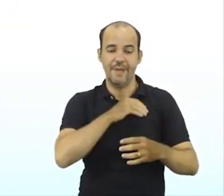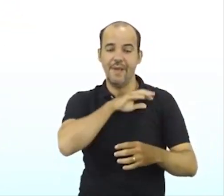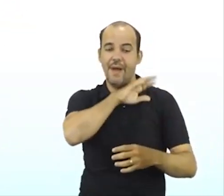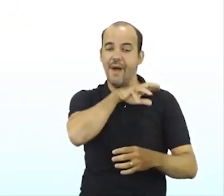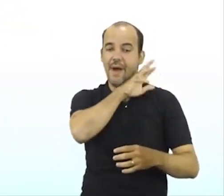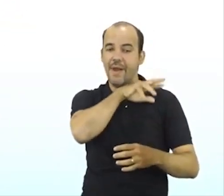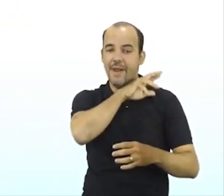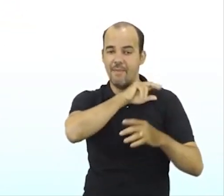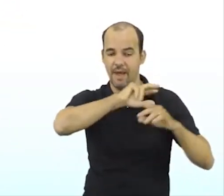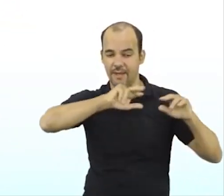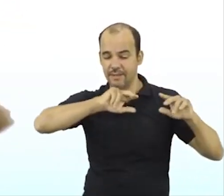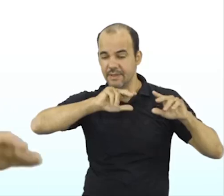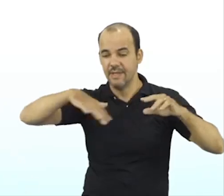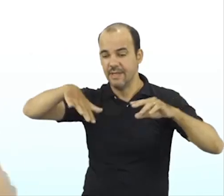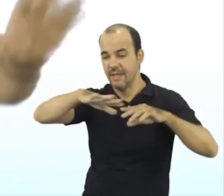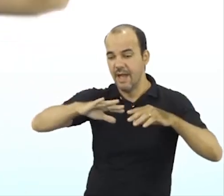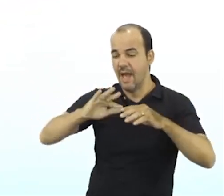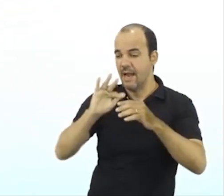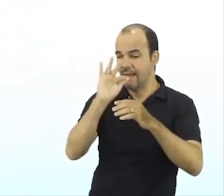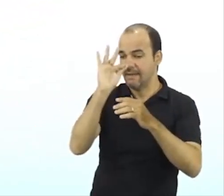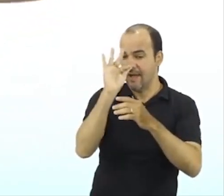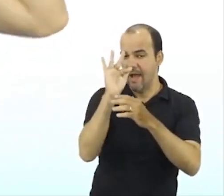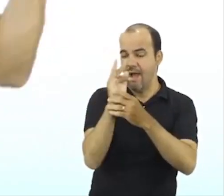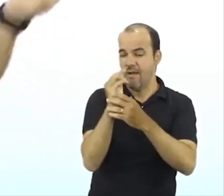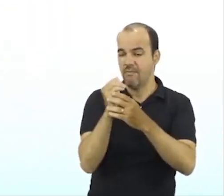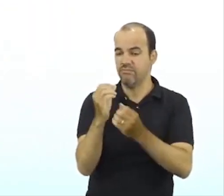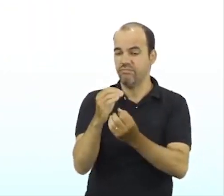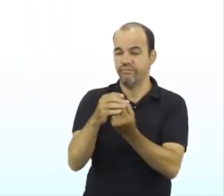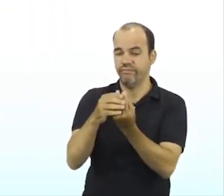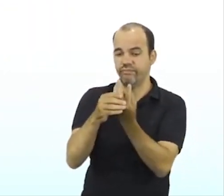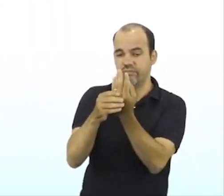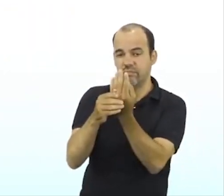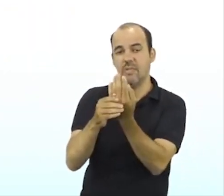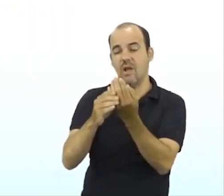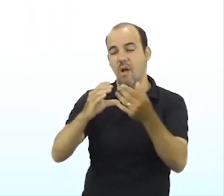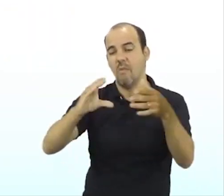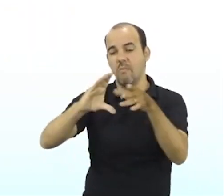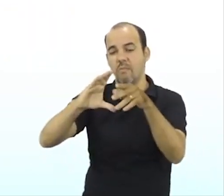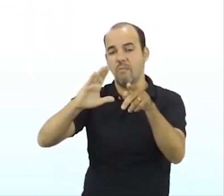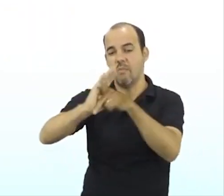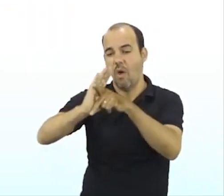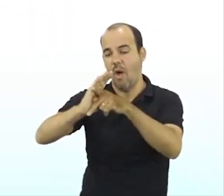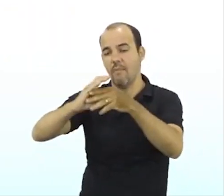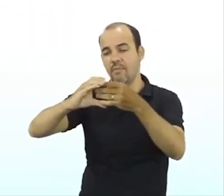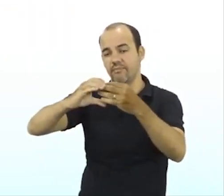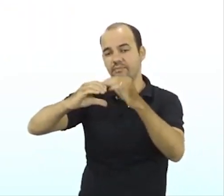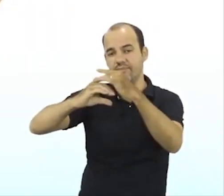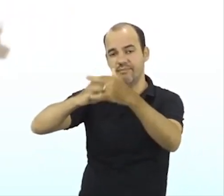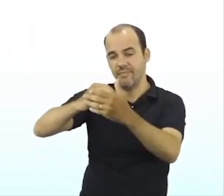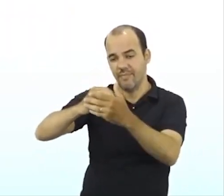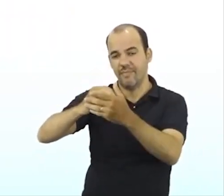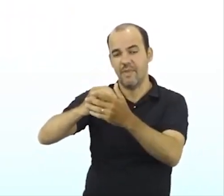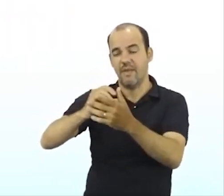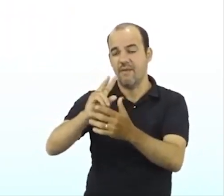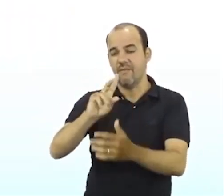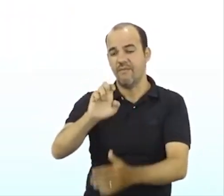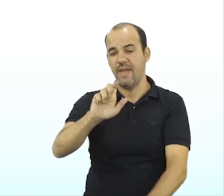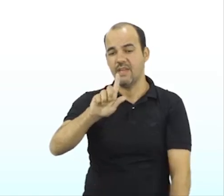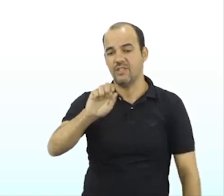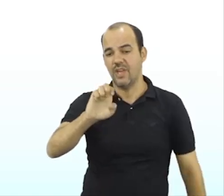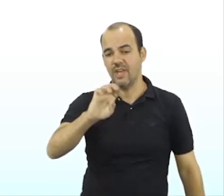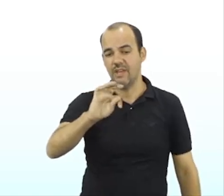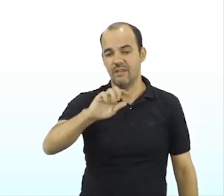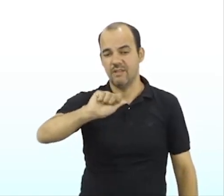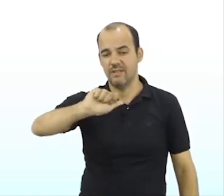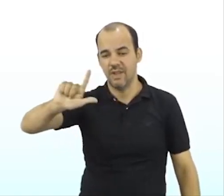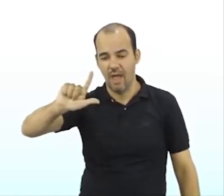não tenho colesterol na membrana do vegetal. Eita, tubarão, apareceu um desenho no Enem que dizia que a membrana não tinha colesterol. Então pode ter